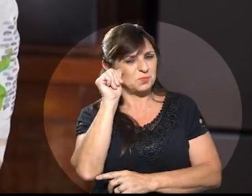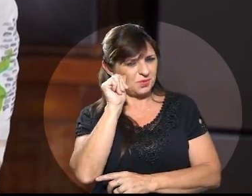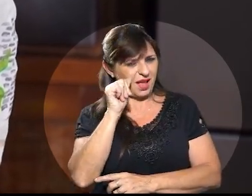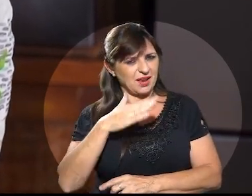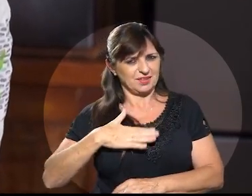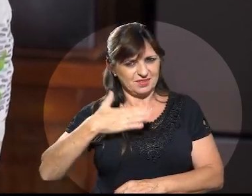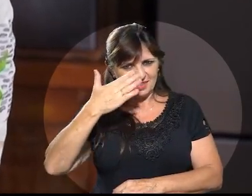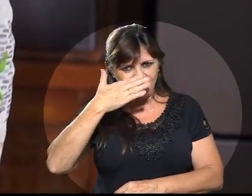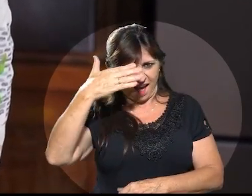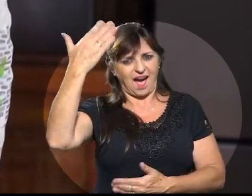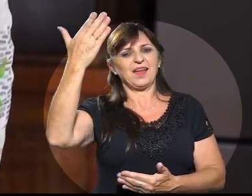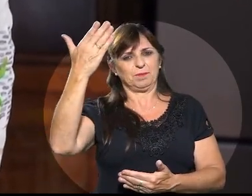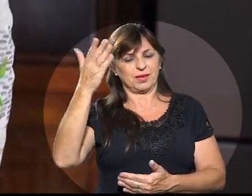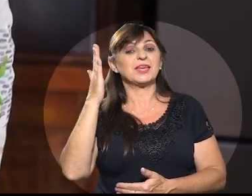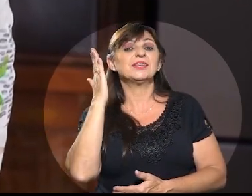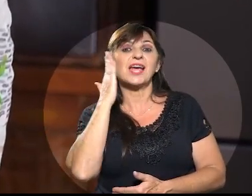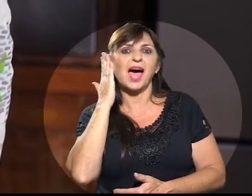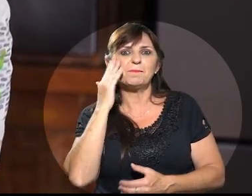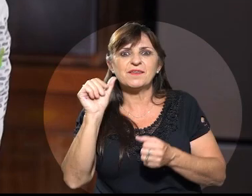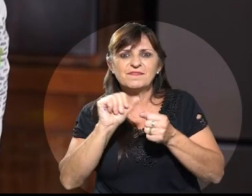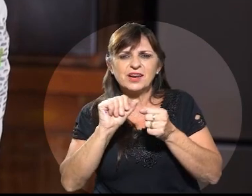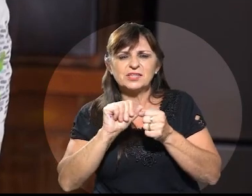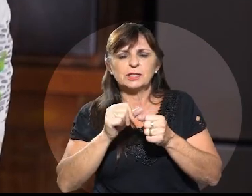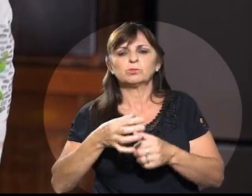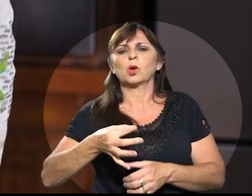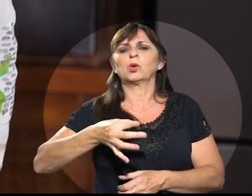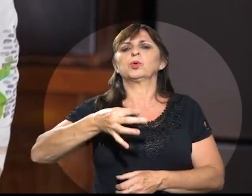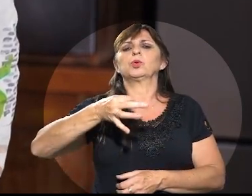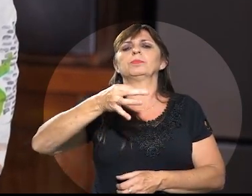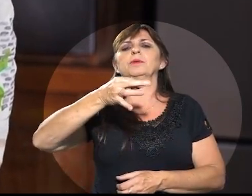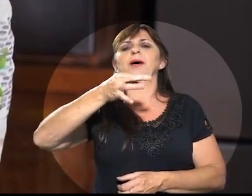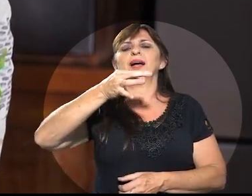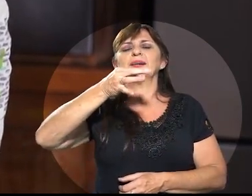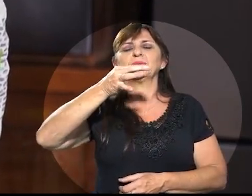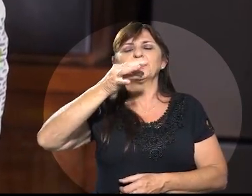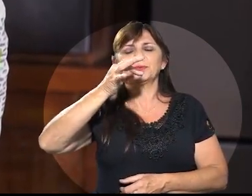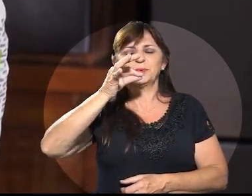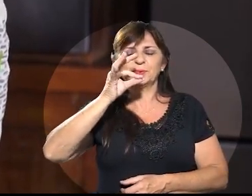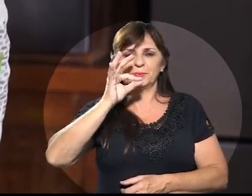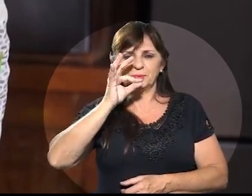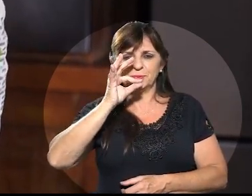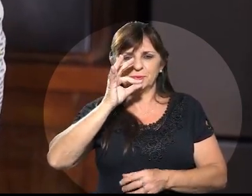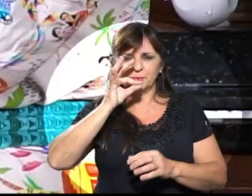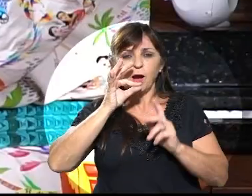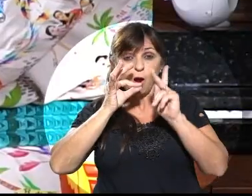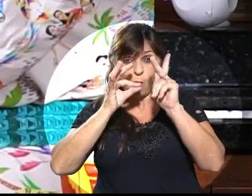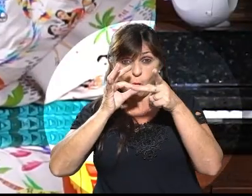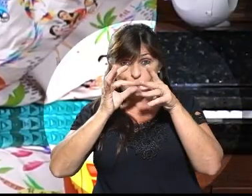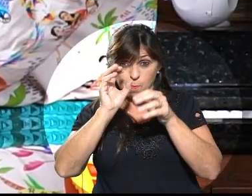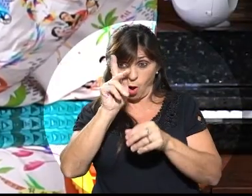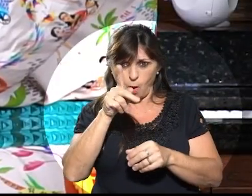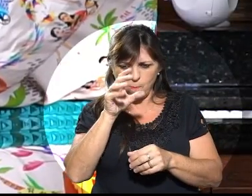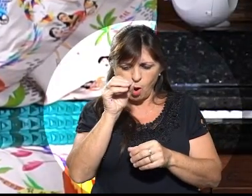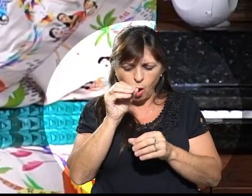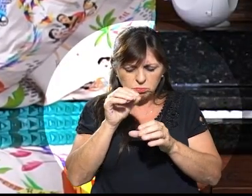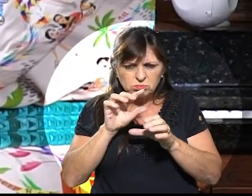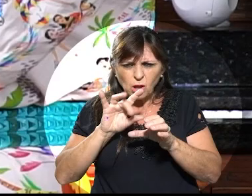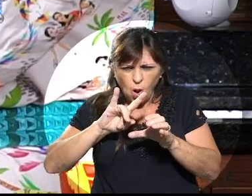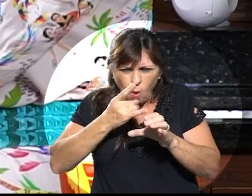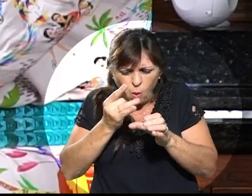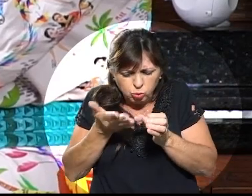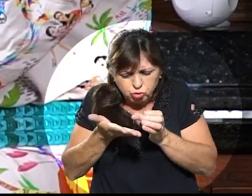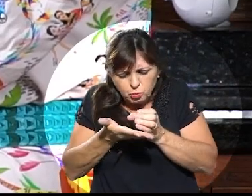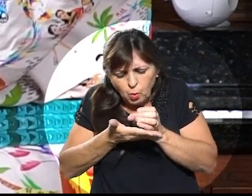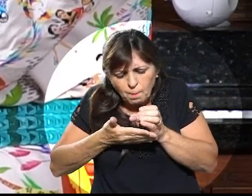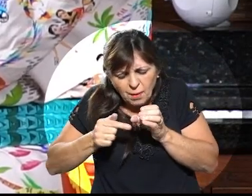viram a xicrinha e fica ali aquilo que está previsto para você. Tá? Então, assim, tem